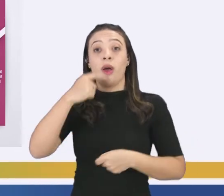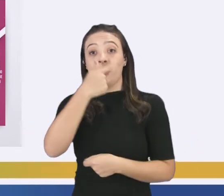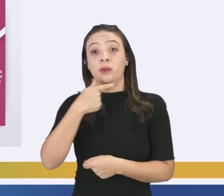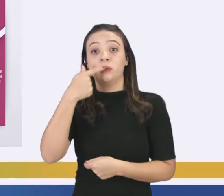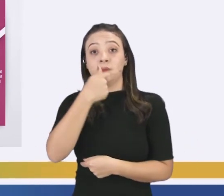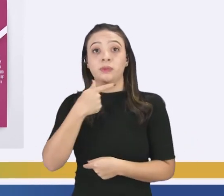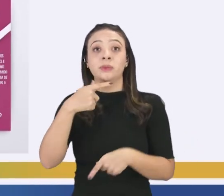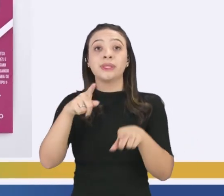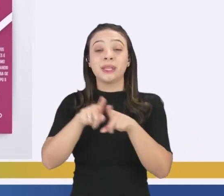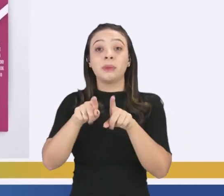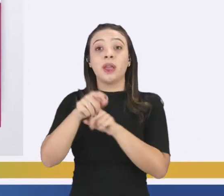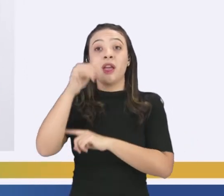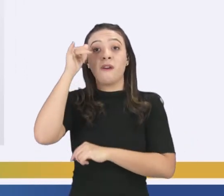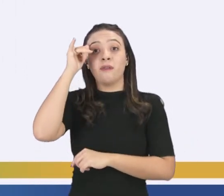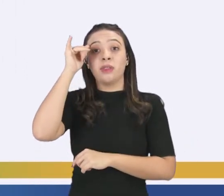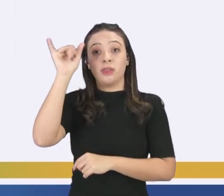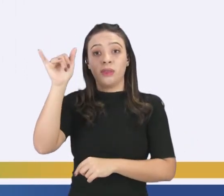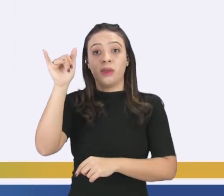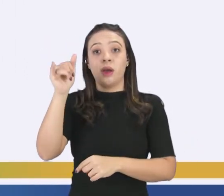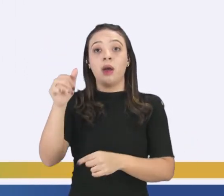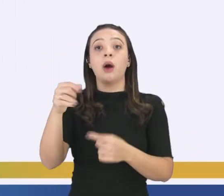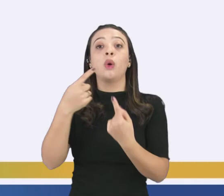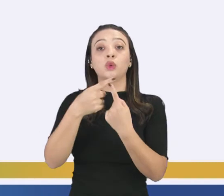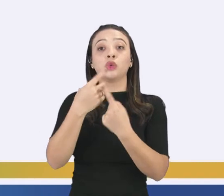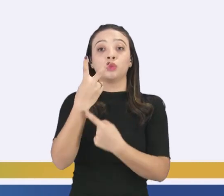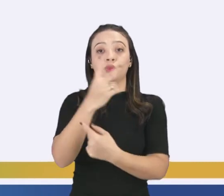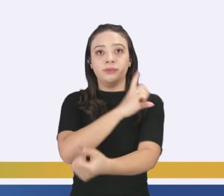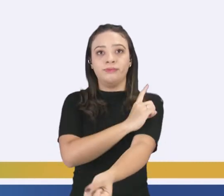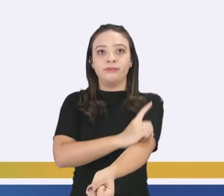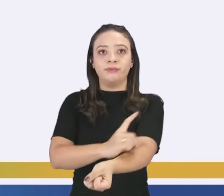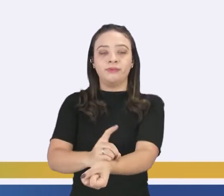da tipo 2. Trouxe alguns números para a gente dar uma olhada aqui.